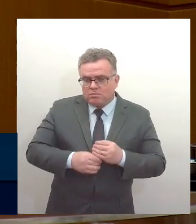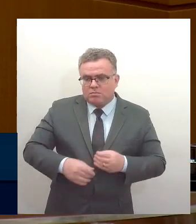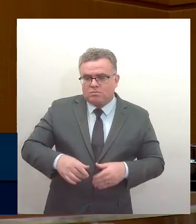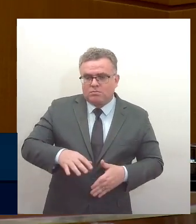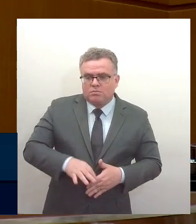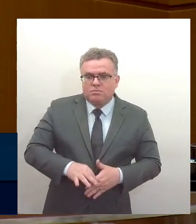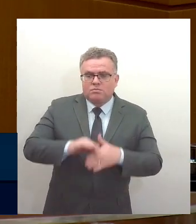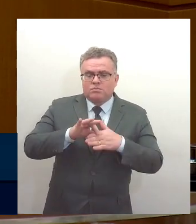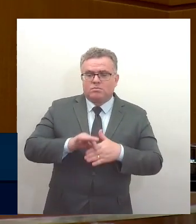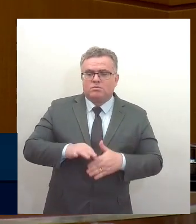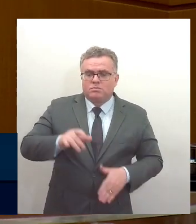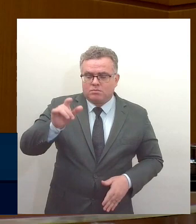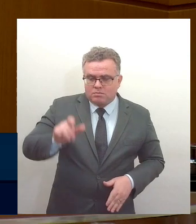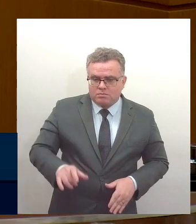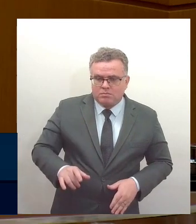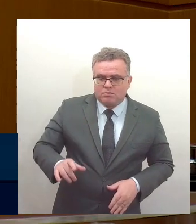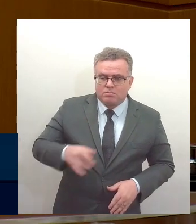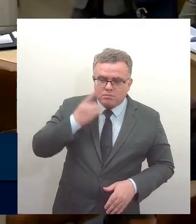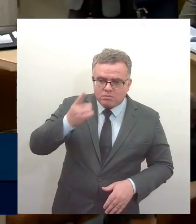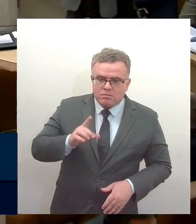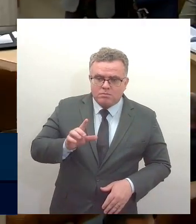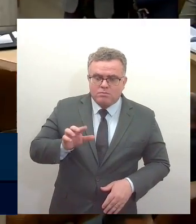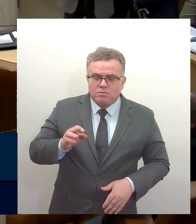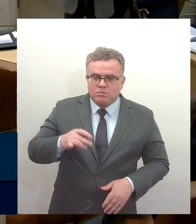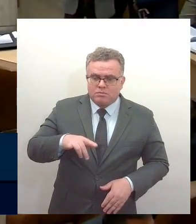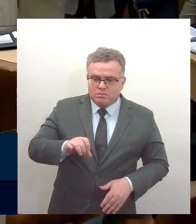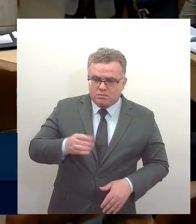Cristiano Cavalcante.